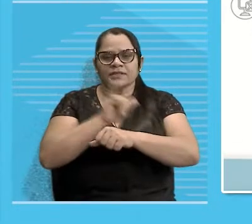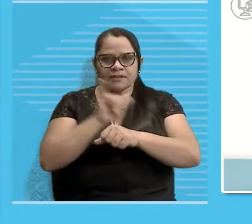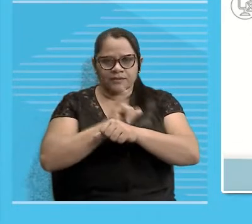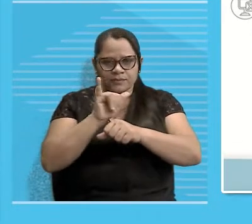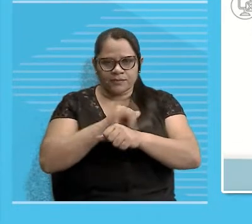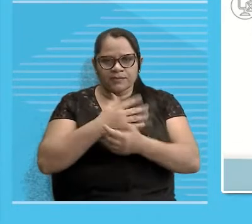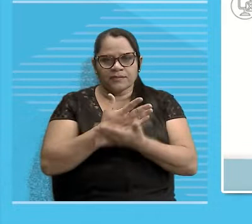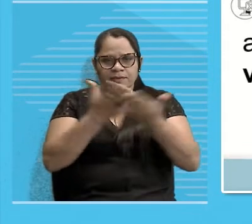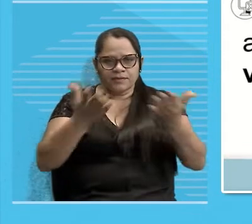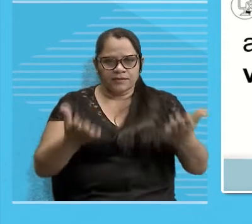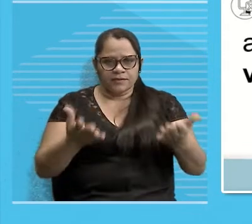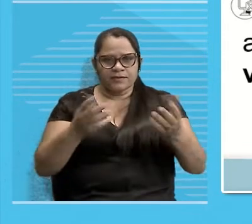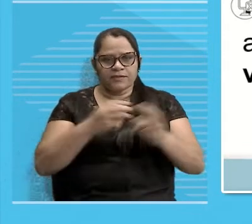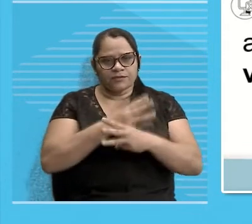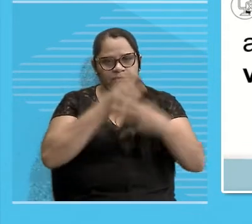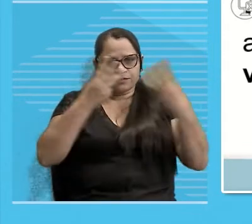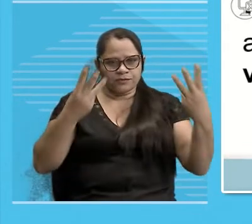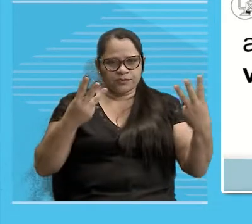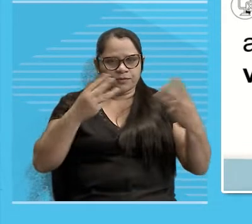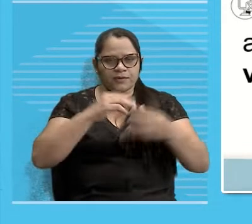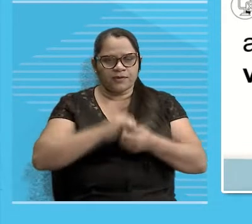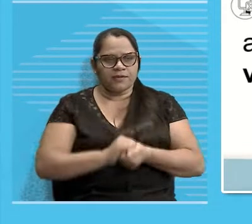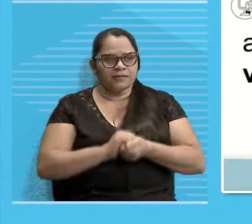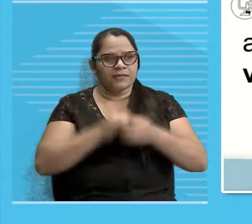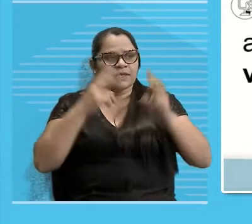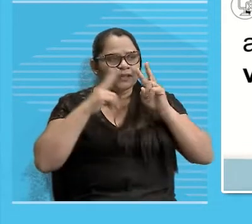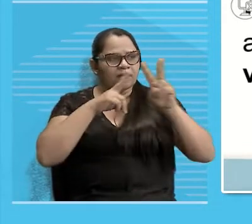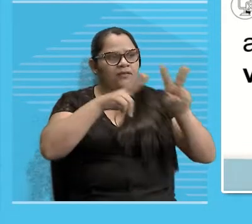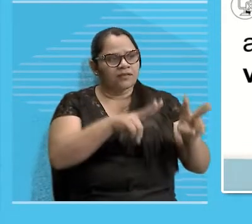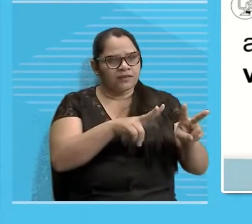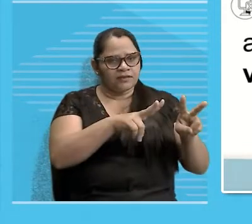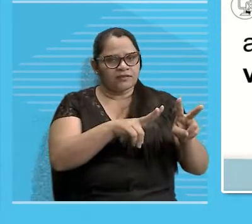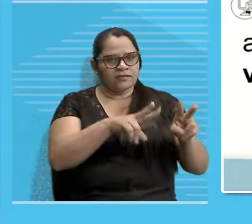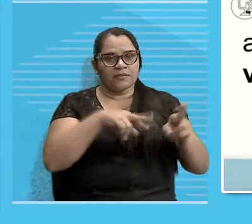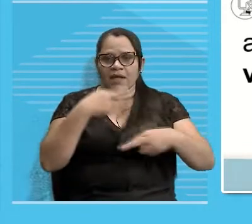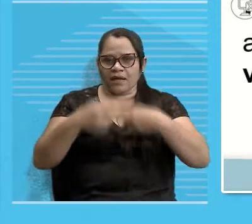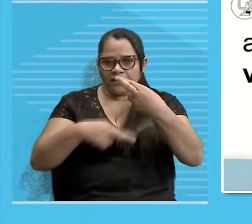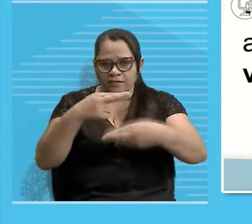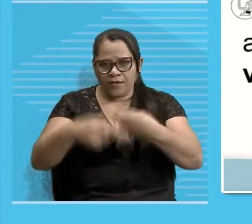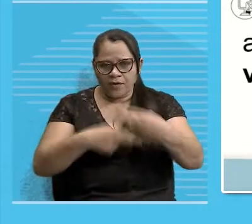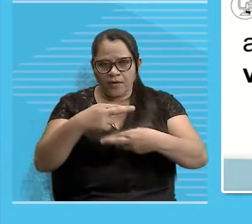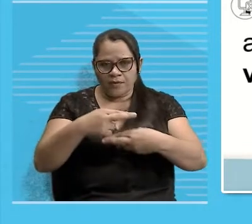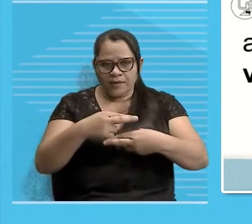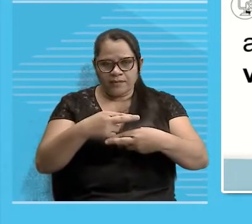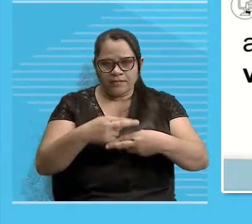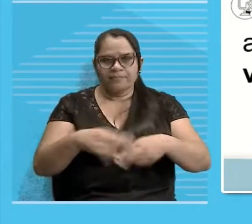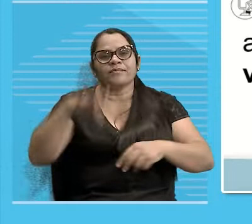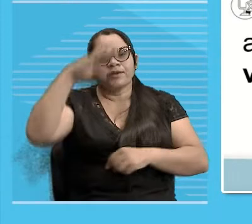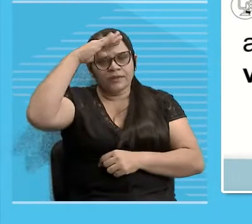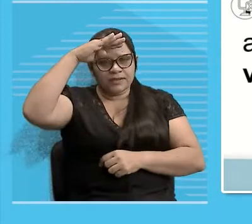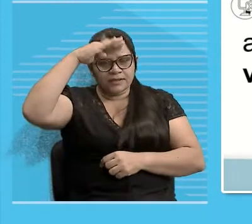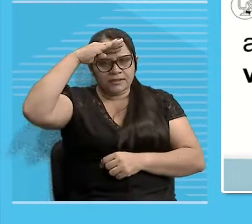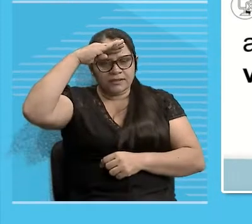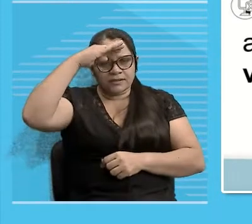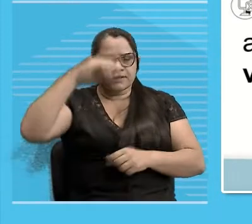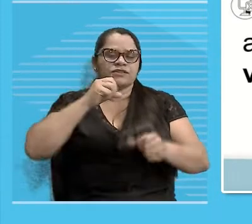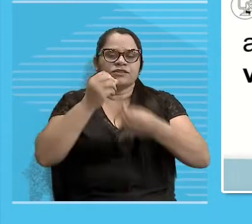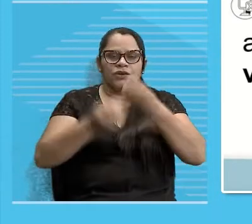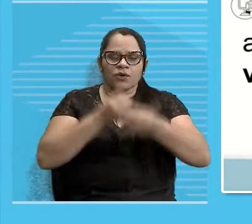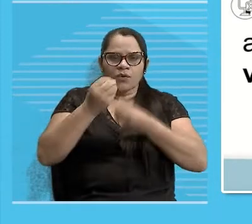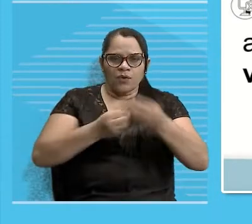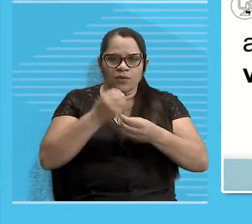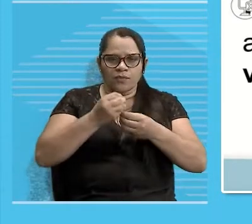vocês? Show de bola, né? Olha aí a reforma protestante, olha. Movimento de contestação à doutrina da